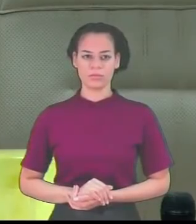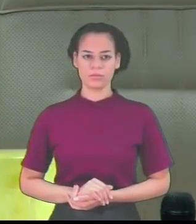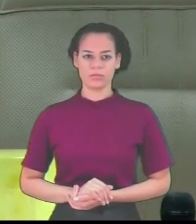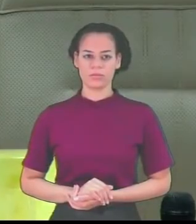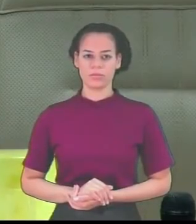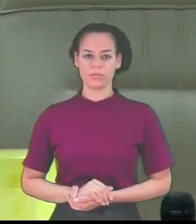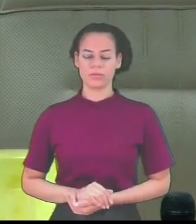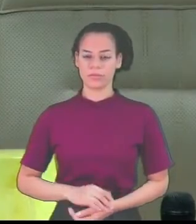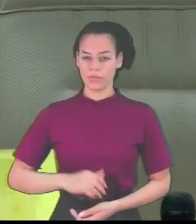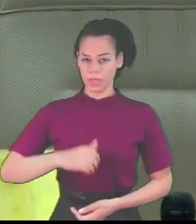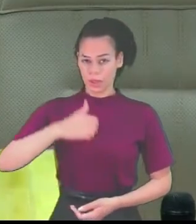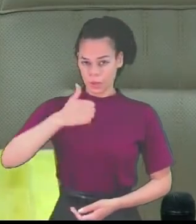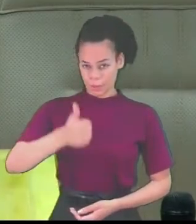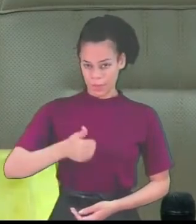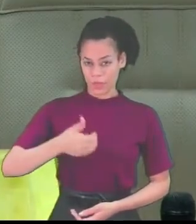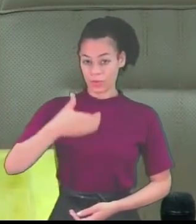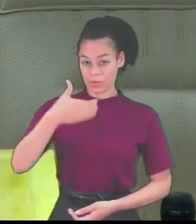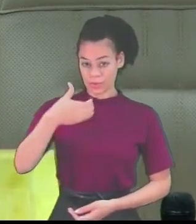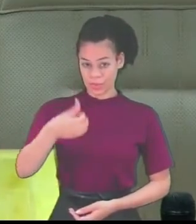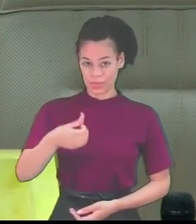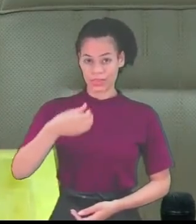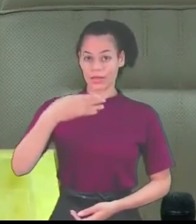em 1.643